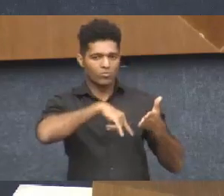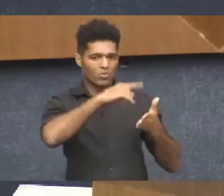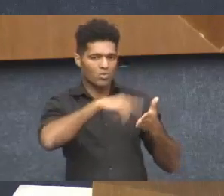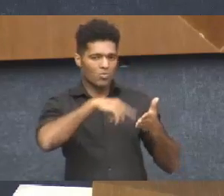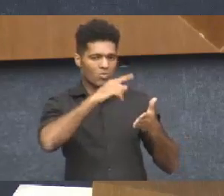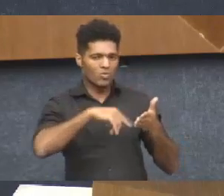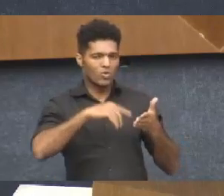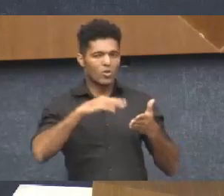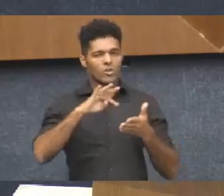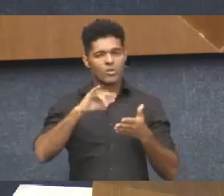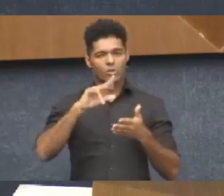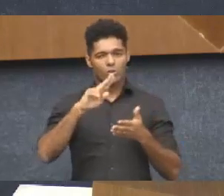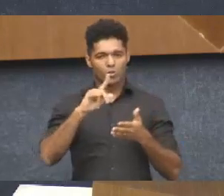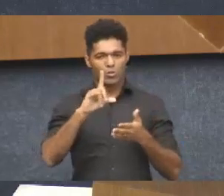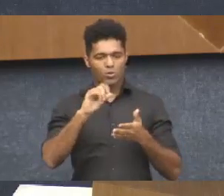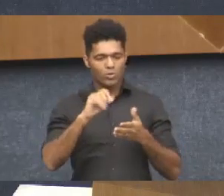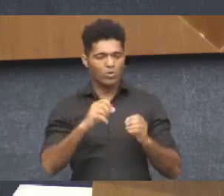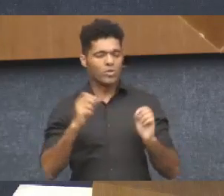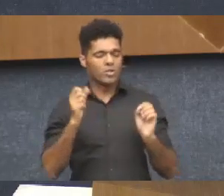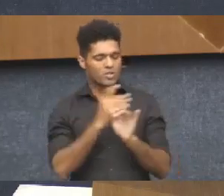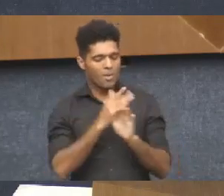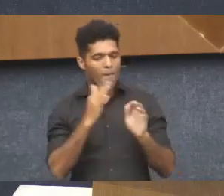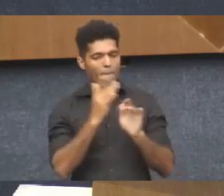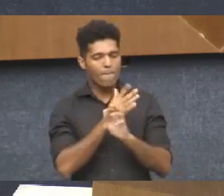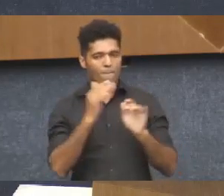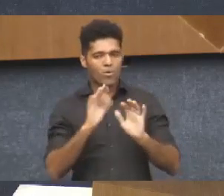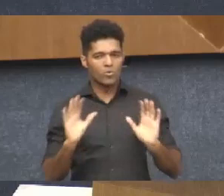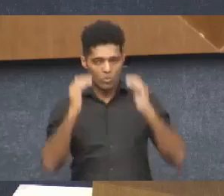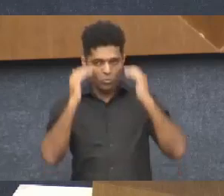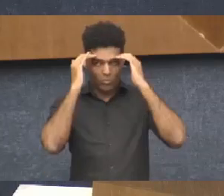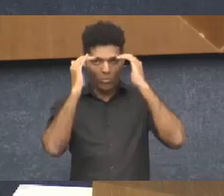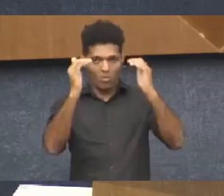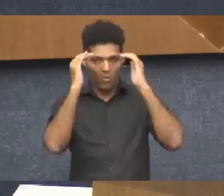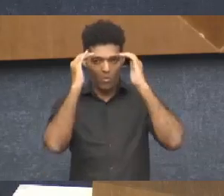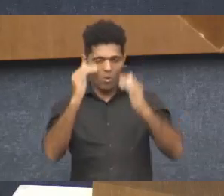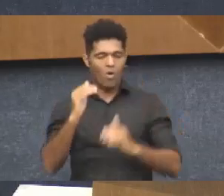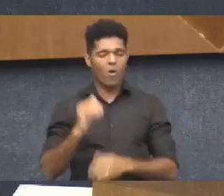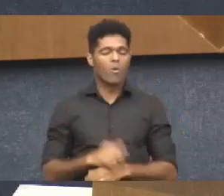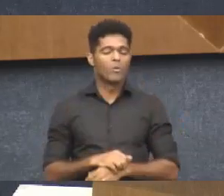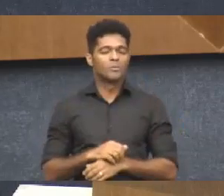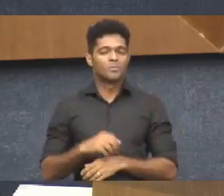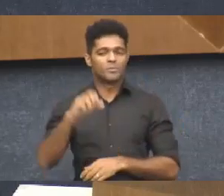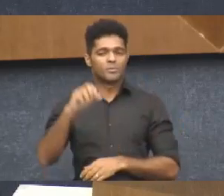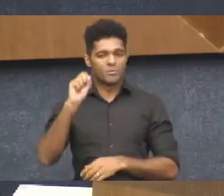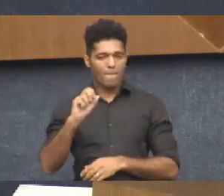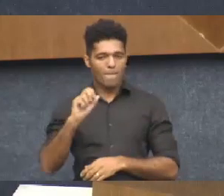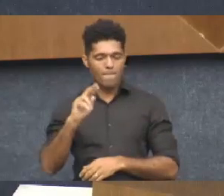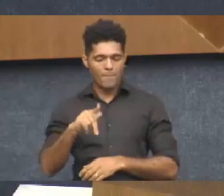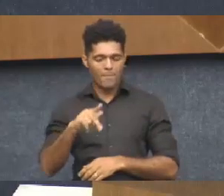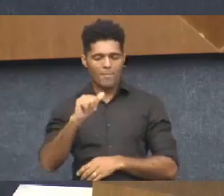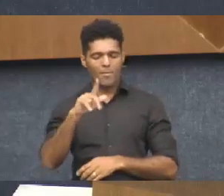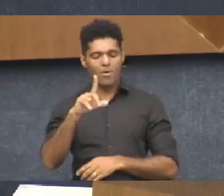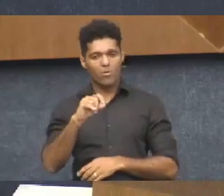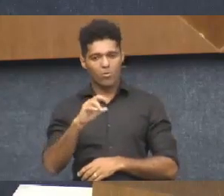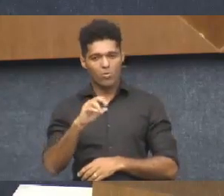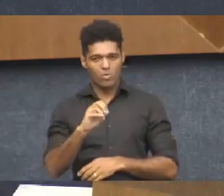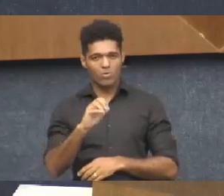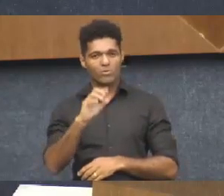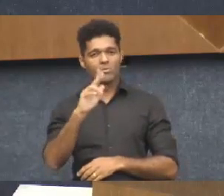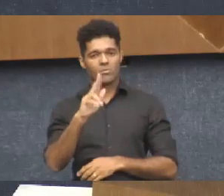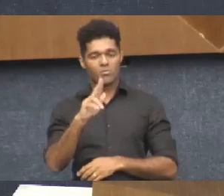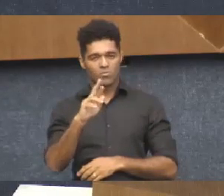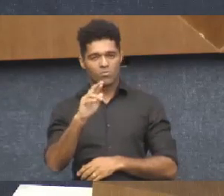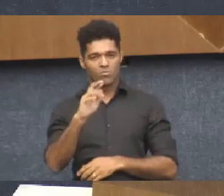de cidadania honorária ao senhor Paulo Roberto da Silva Araújo, escritor, pesquisador em